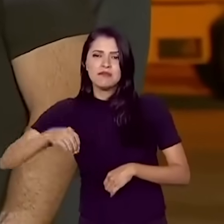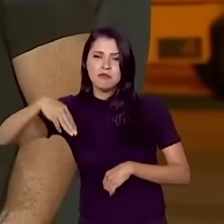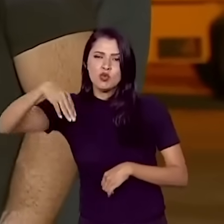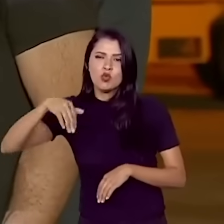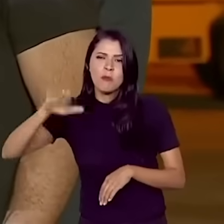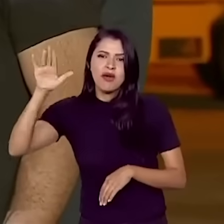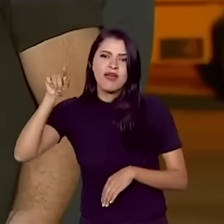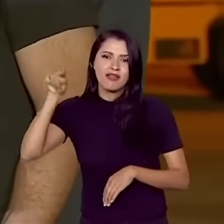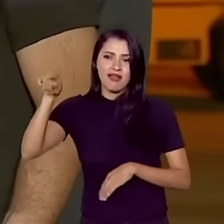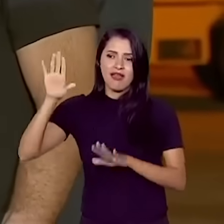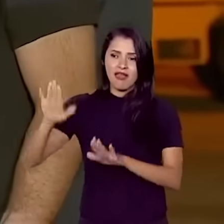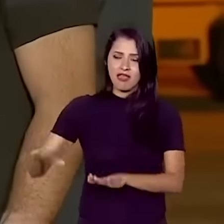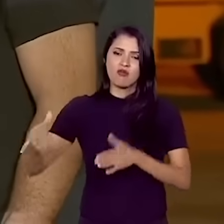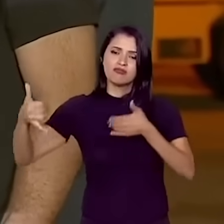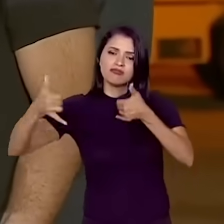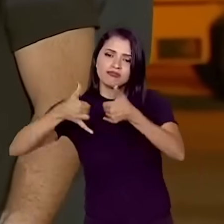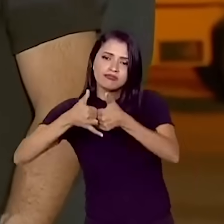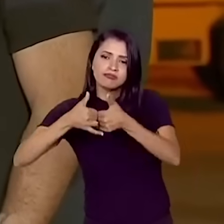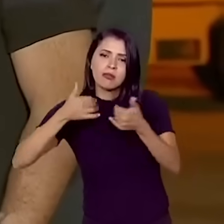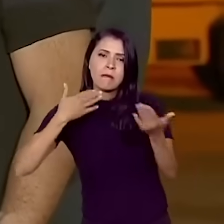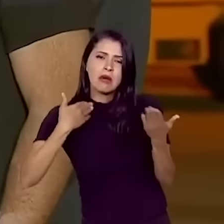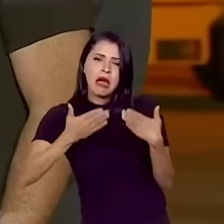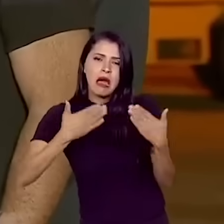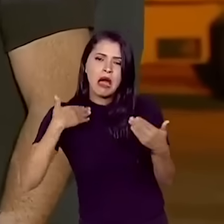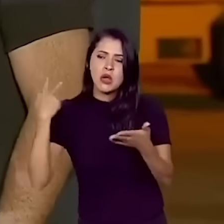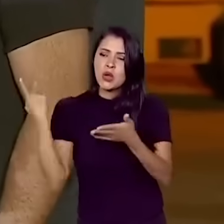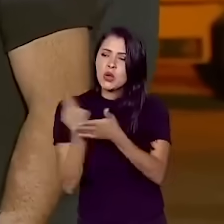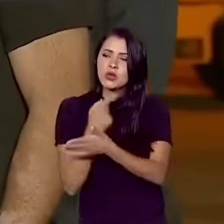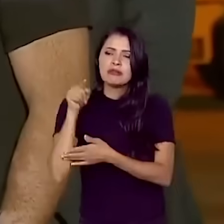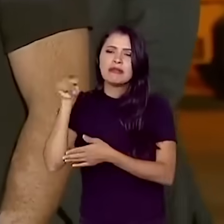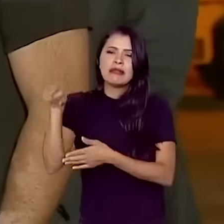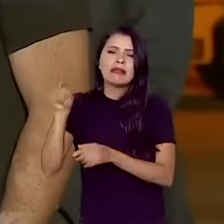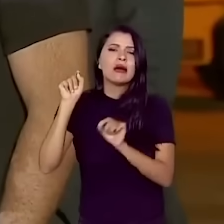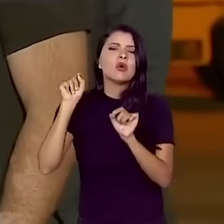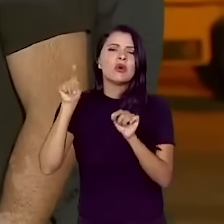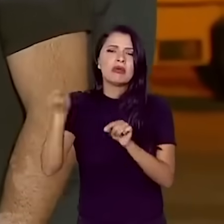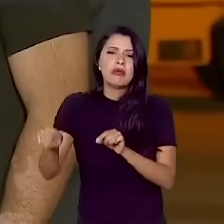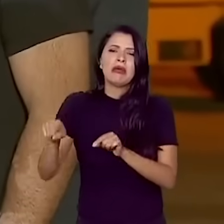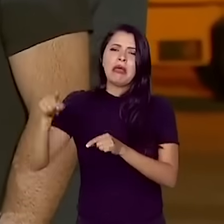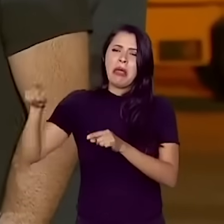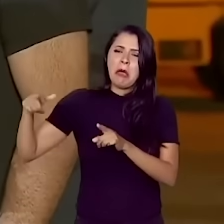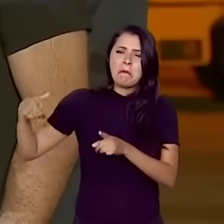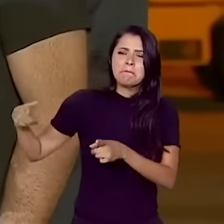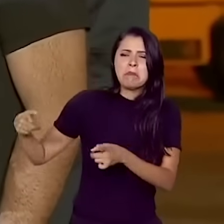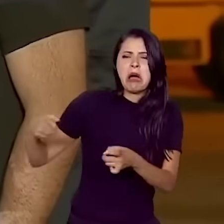lá. O que está acontecendo lá? Na verdade, um massacre